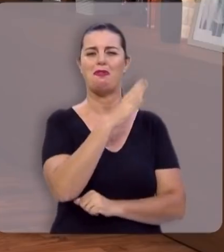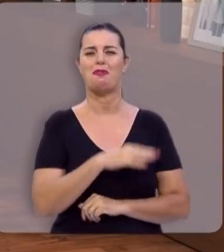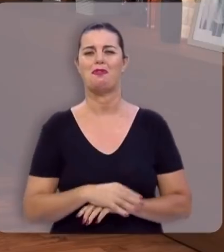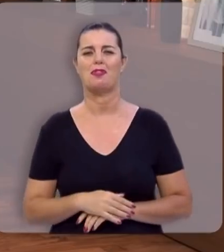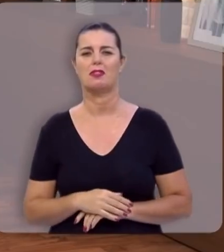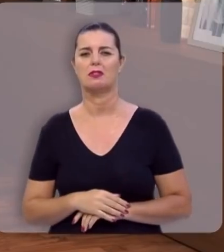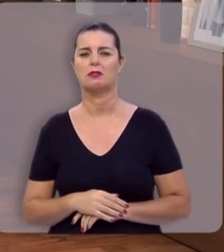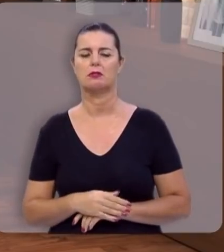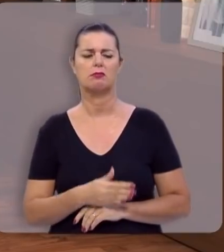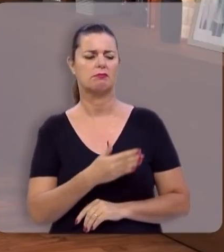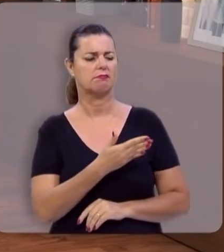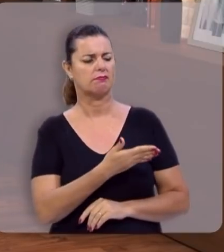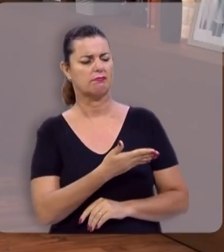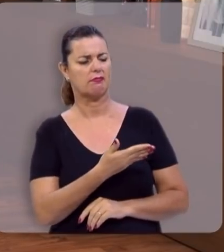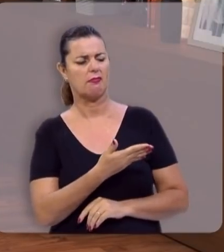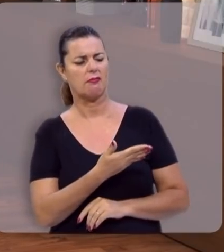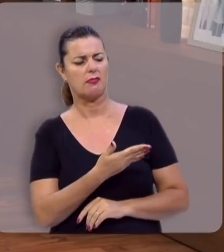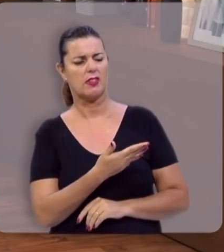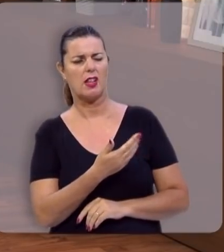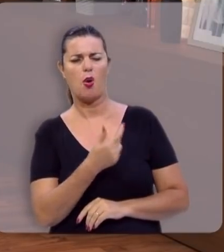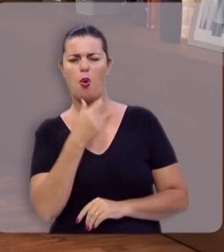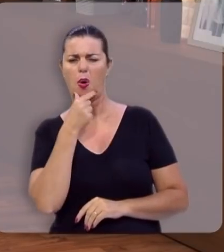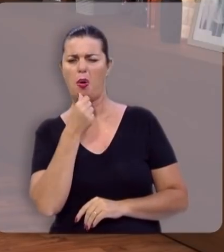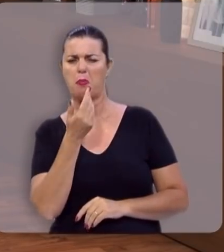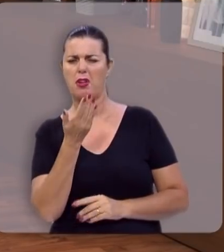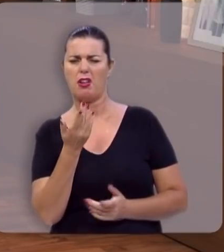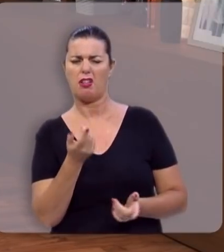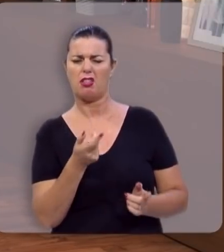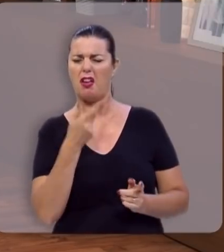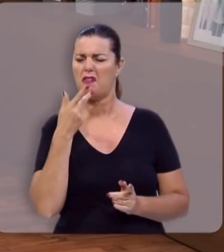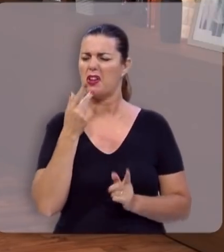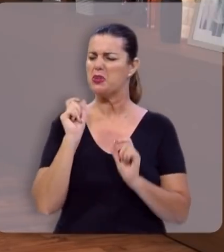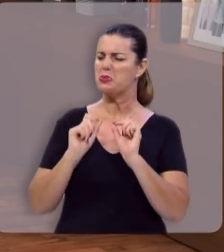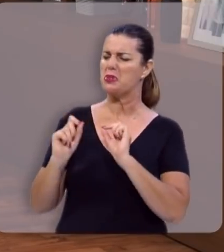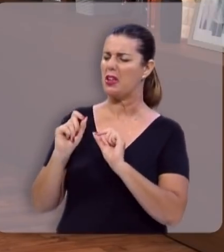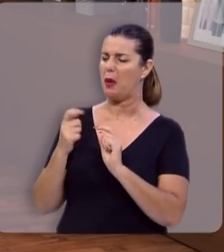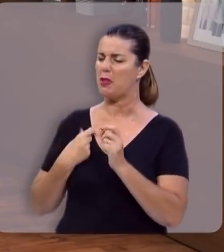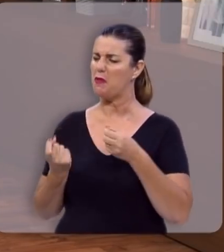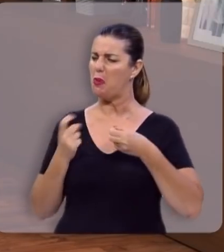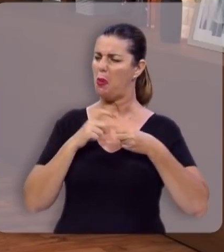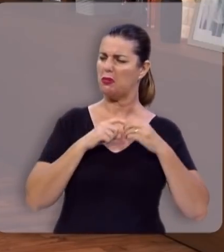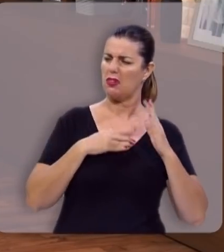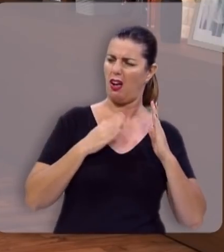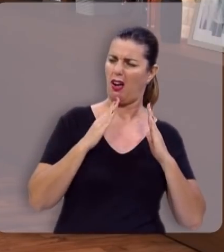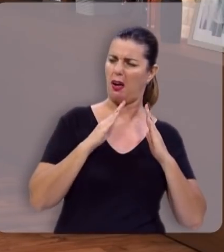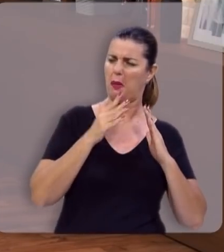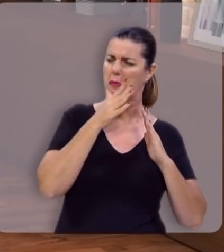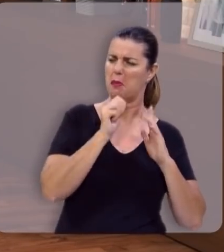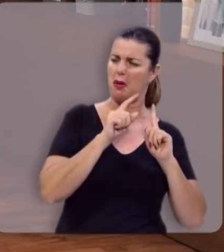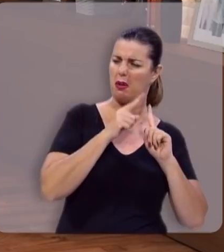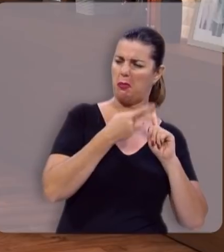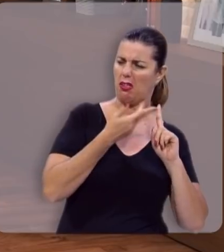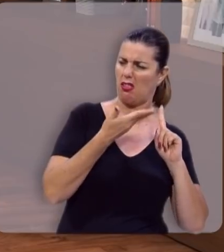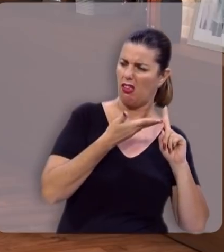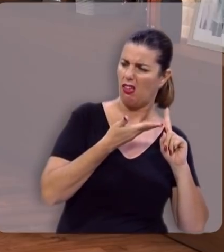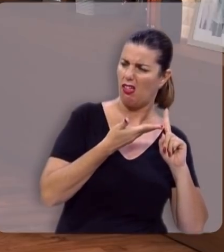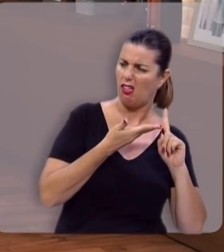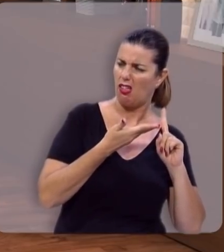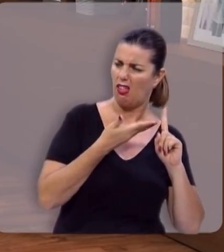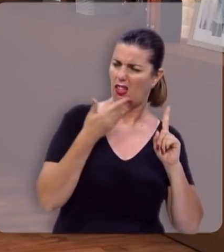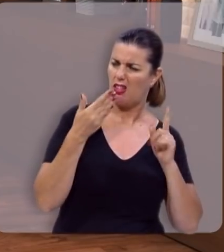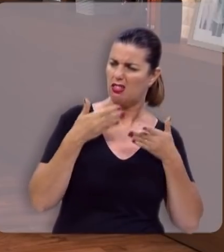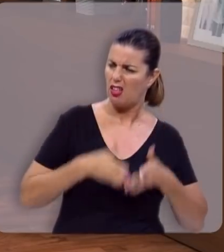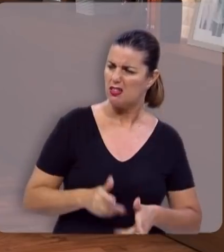Nicodemos não entendeu essa linguagem de Jesus. Senhor, o senhor está falando de quê? O senhor está falando que eu tenho que voltar lá para o ventre da minha mãe? Nascer de